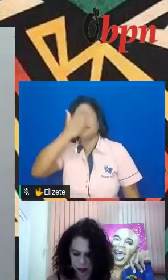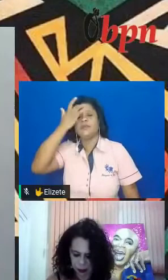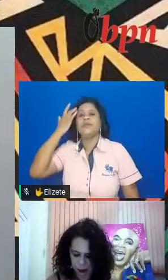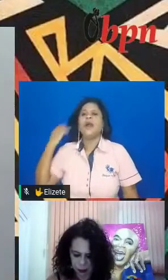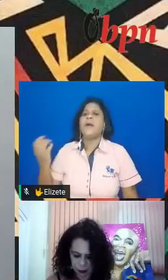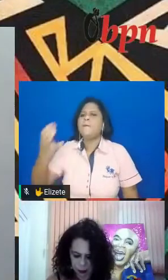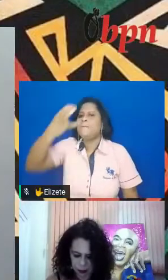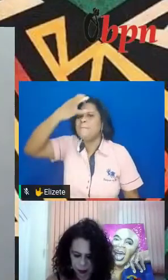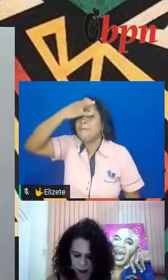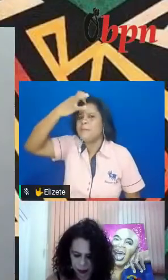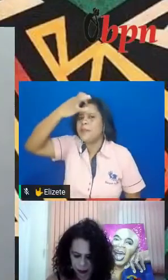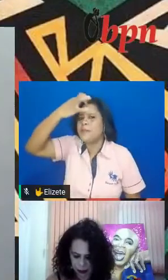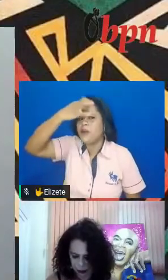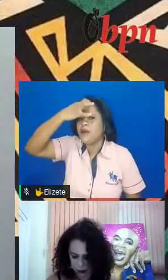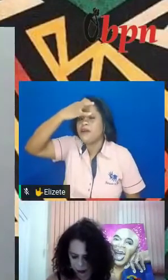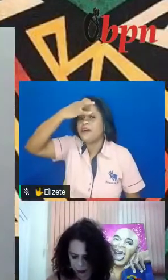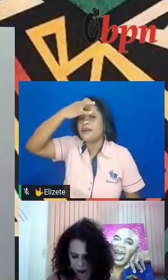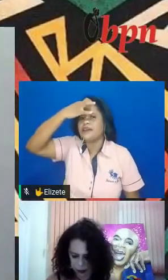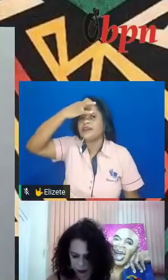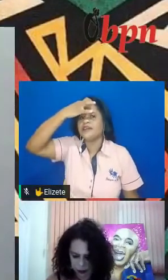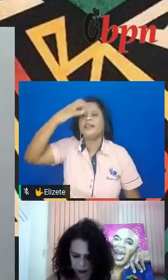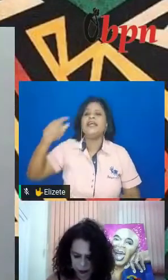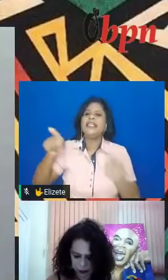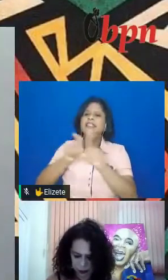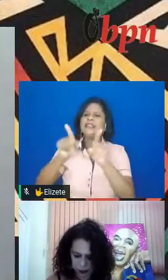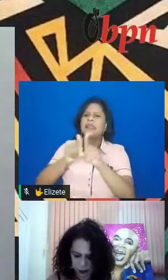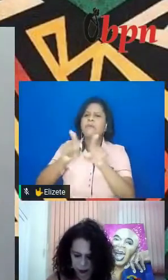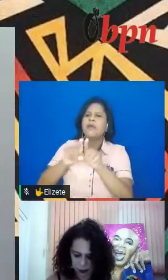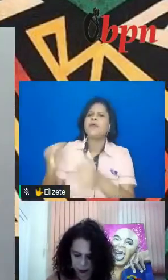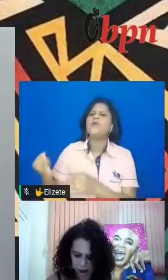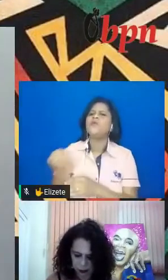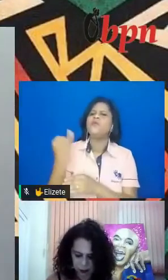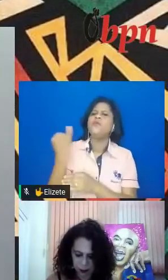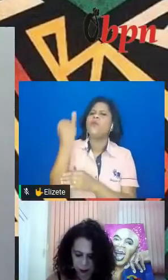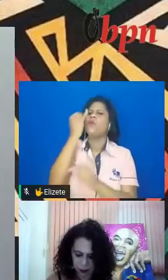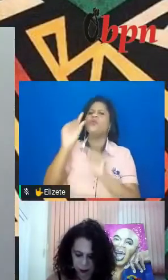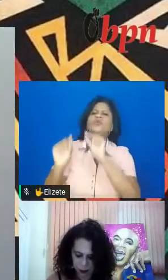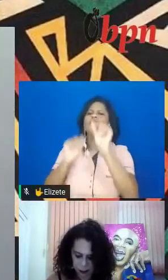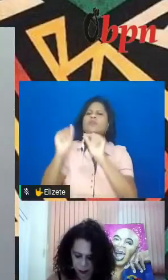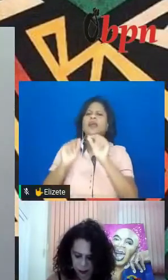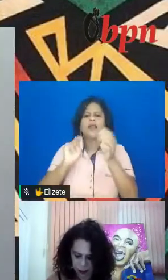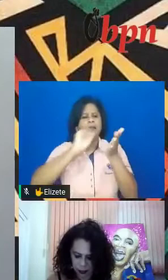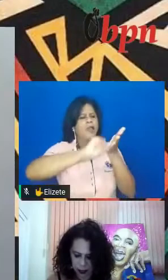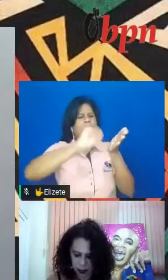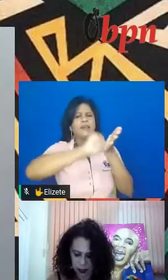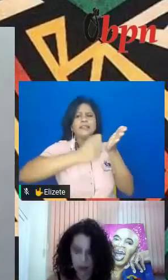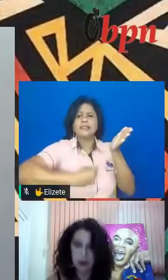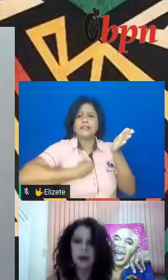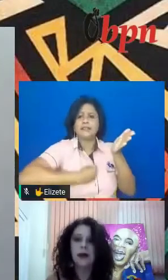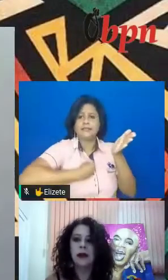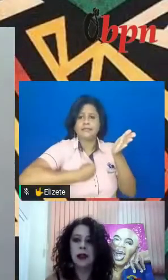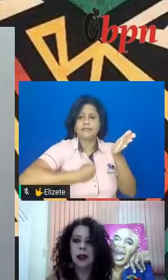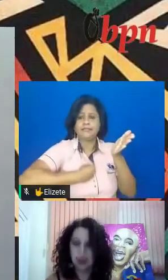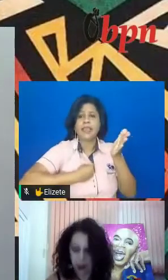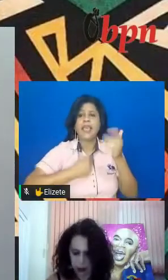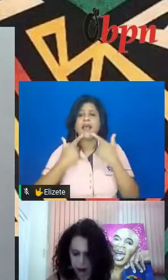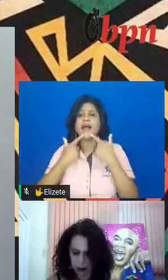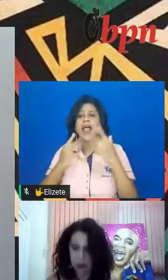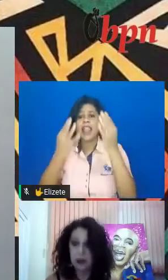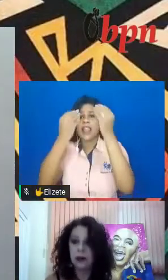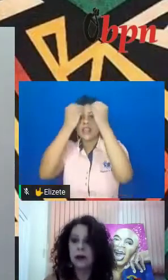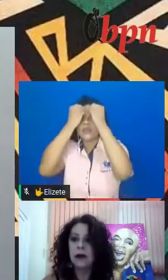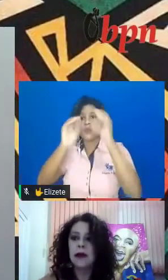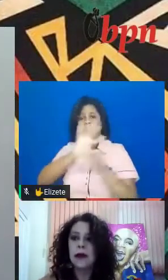memória, e para mim é muito importante para a gente pensar a escrevivência. A linguagem, ela abarca